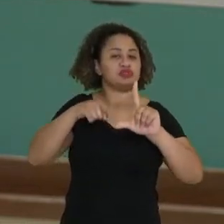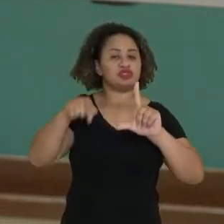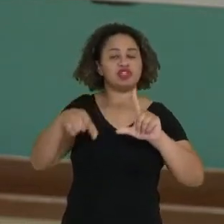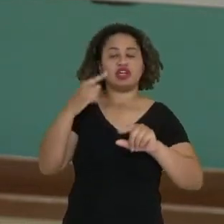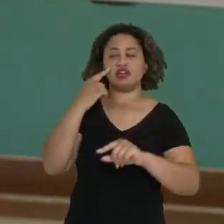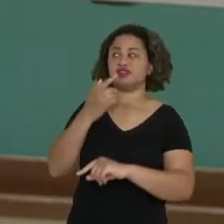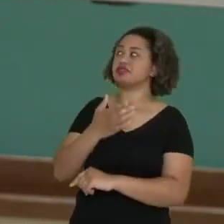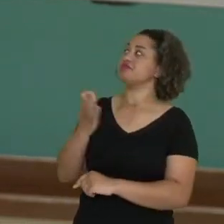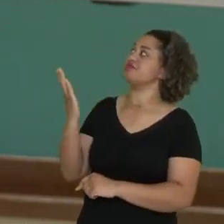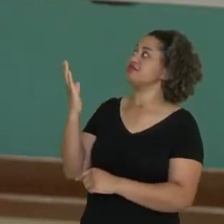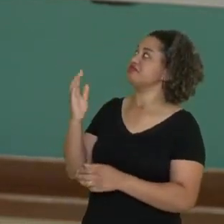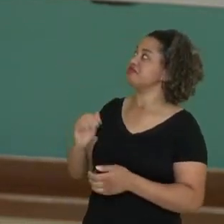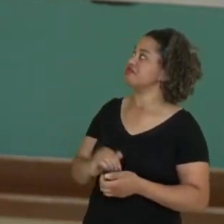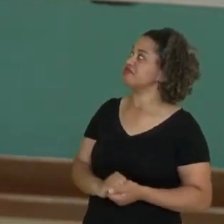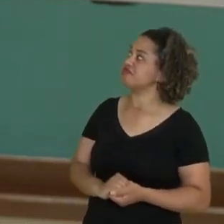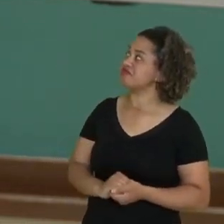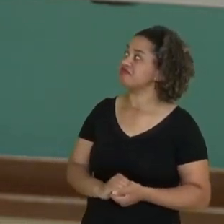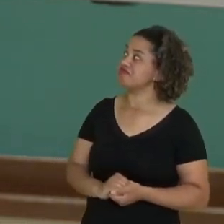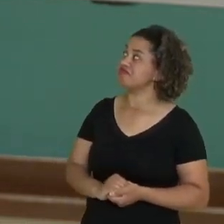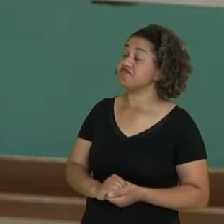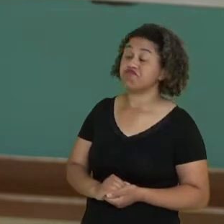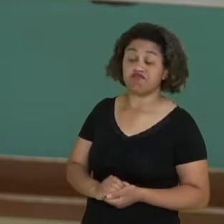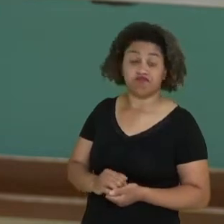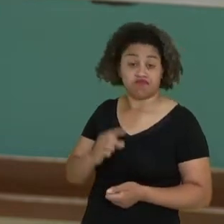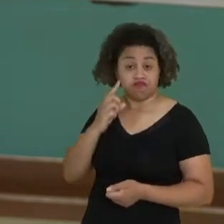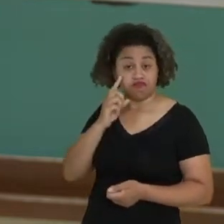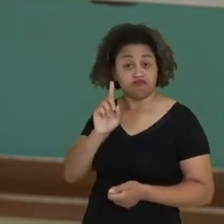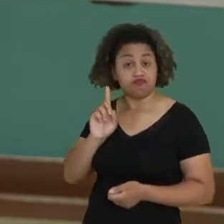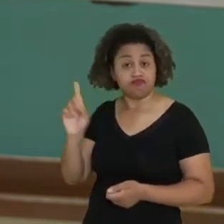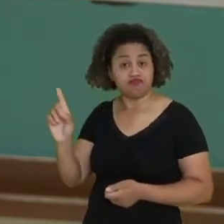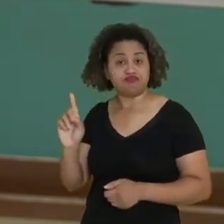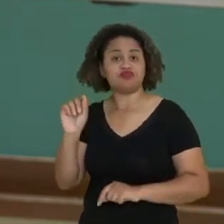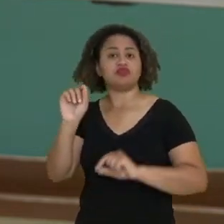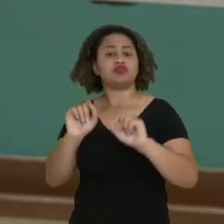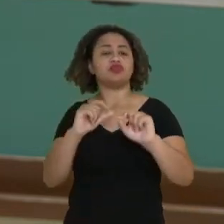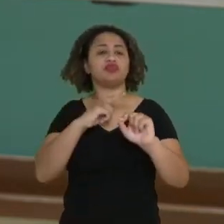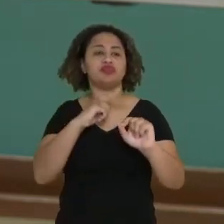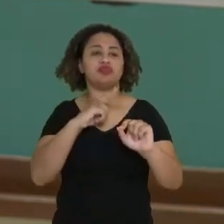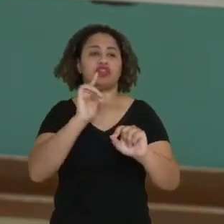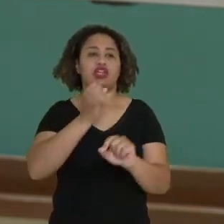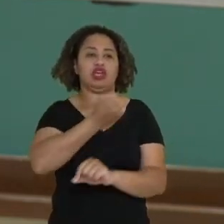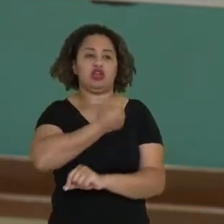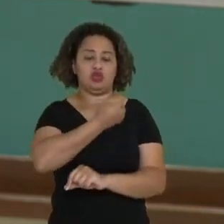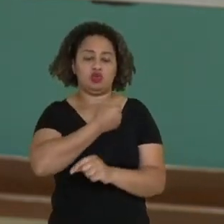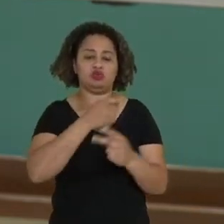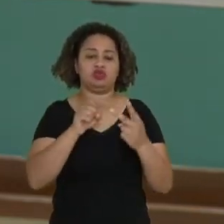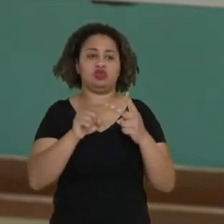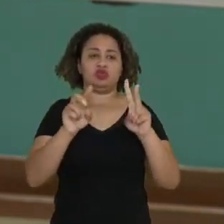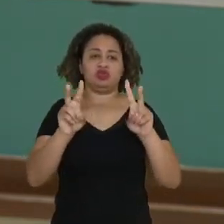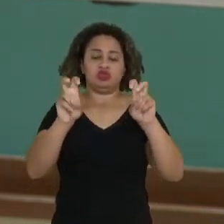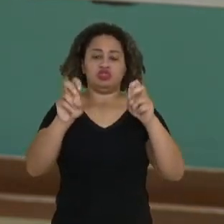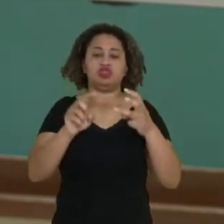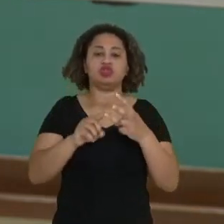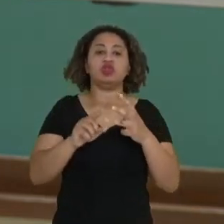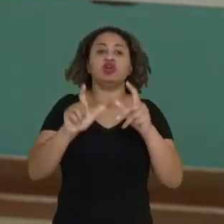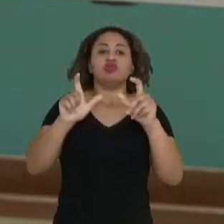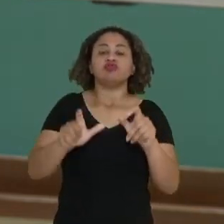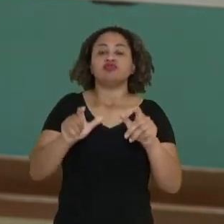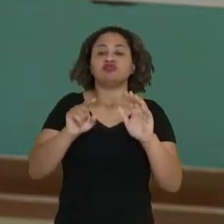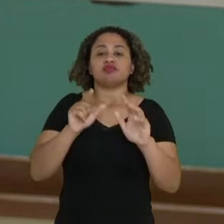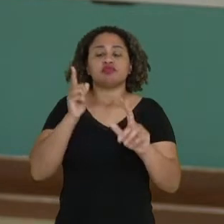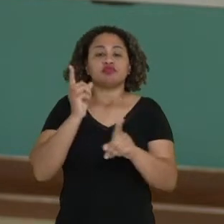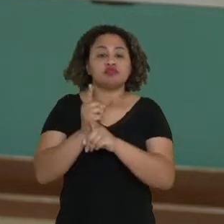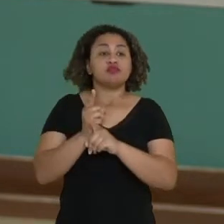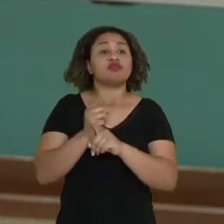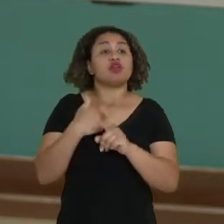gráfico são números, títulos e fontes, né? E eu posso comparar isso analisando